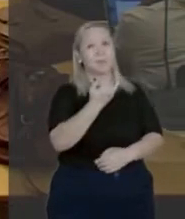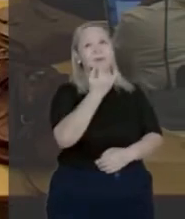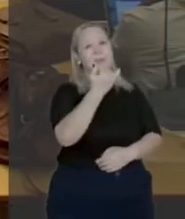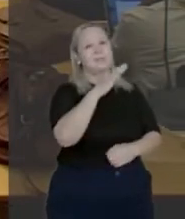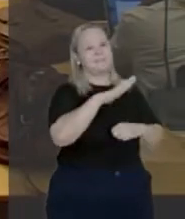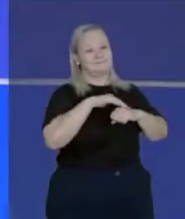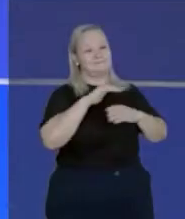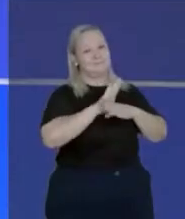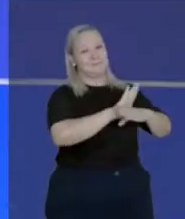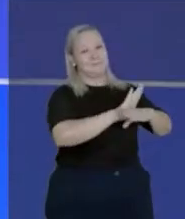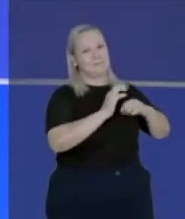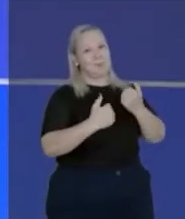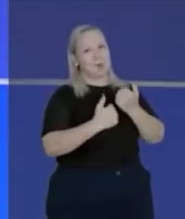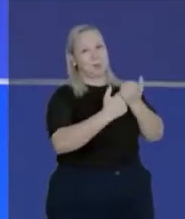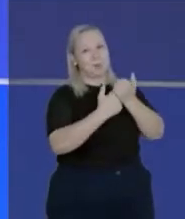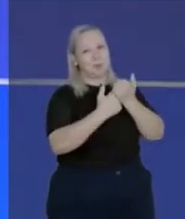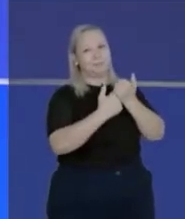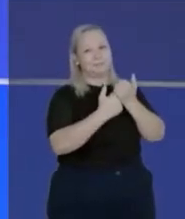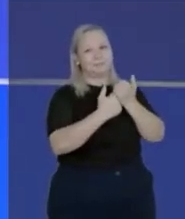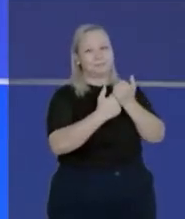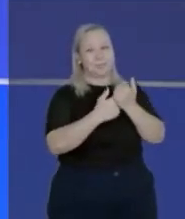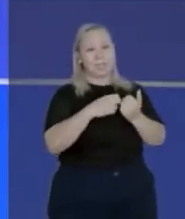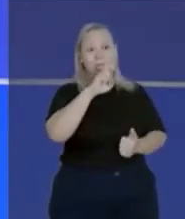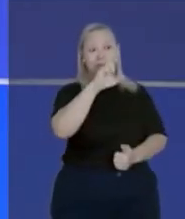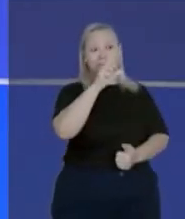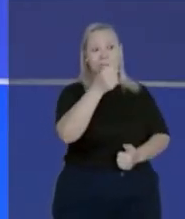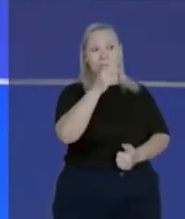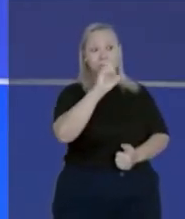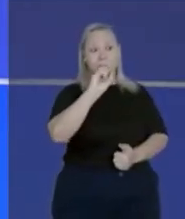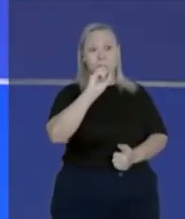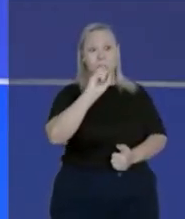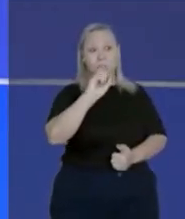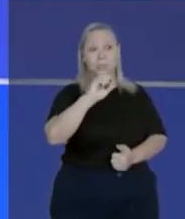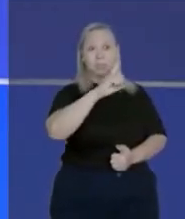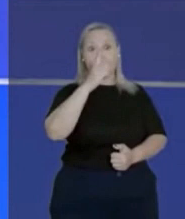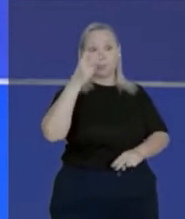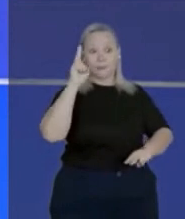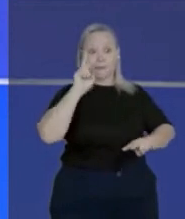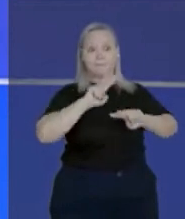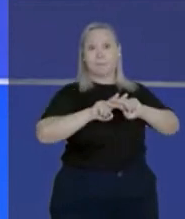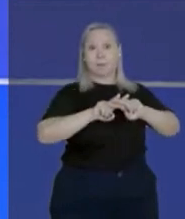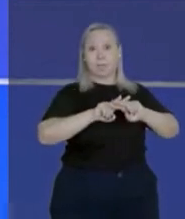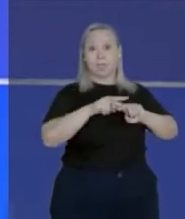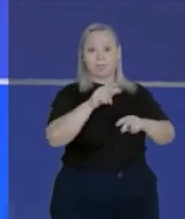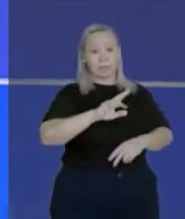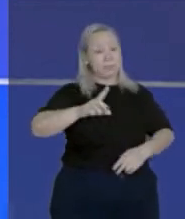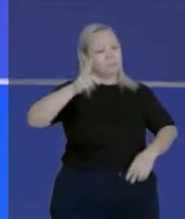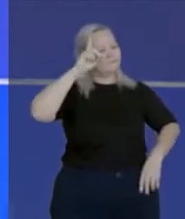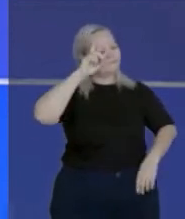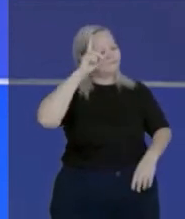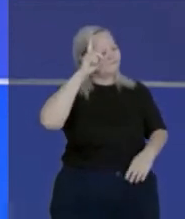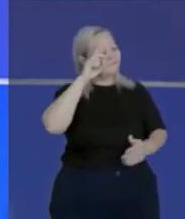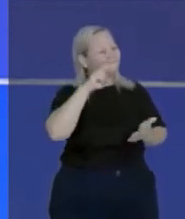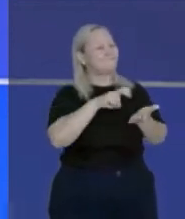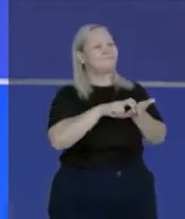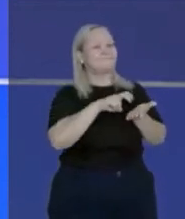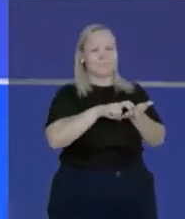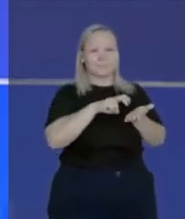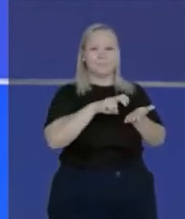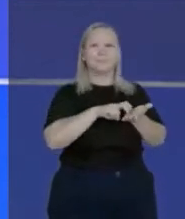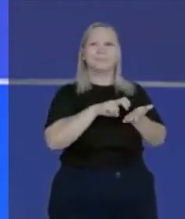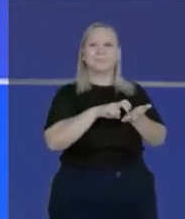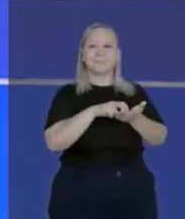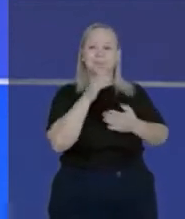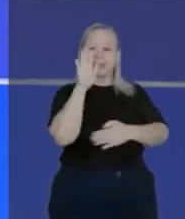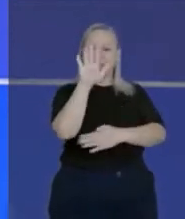eu sei, nem vocês sabem, eu fui condenado. Bom, hoje eu estou inocente, livre. É uma pena que eu não trouxe